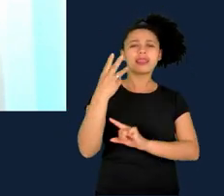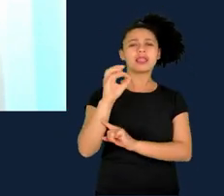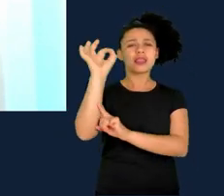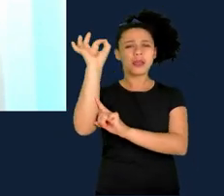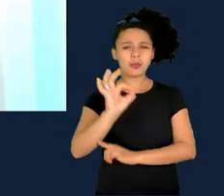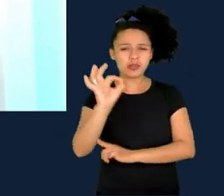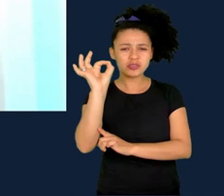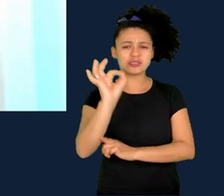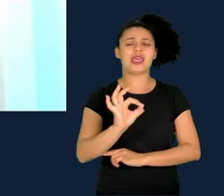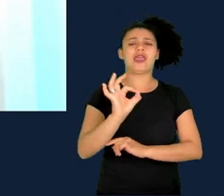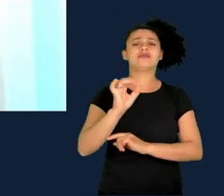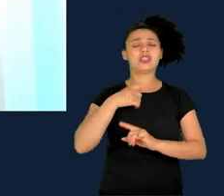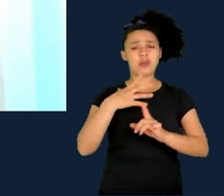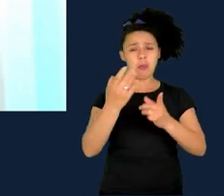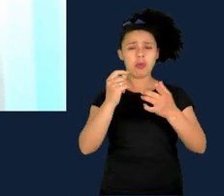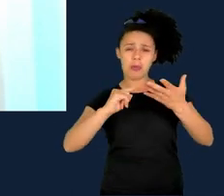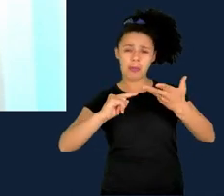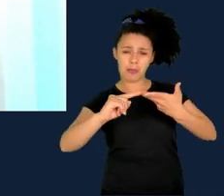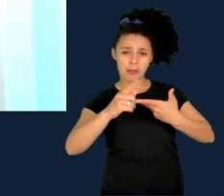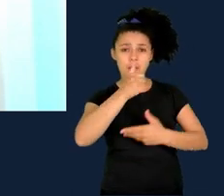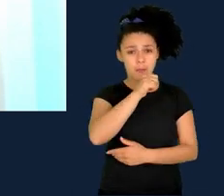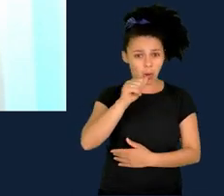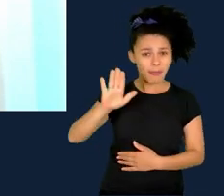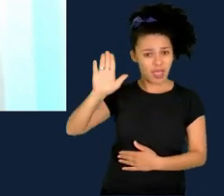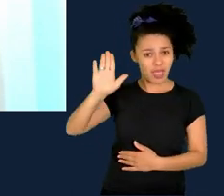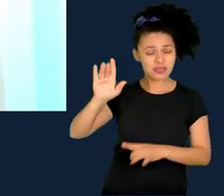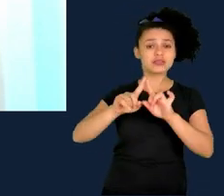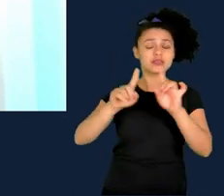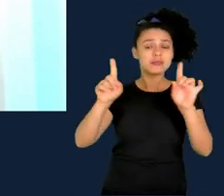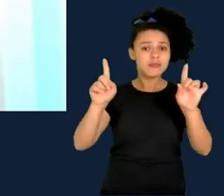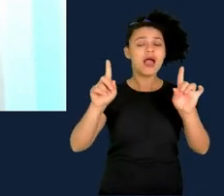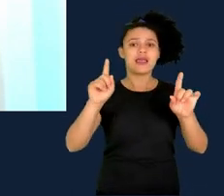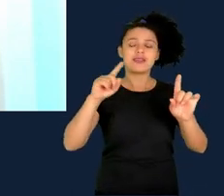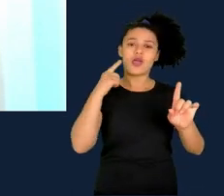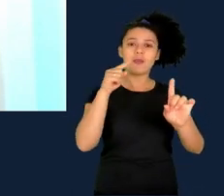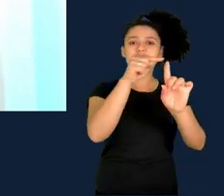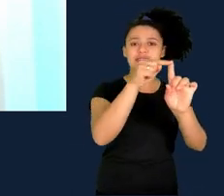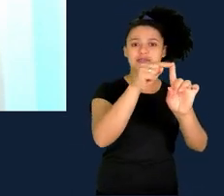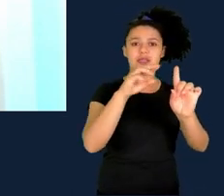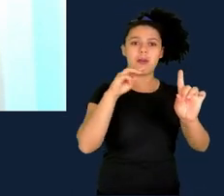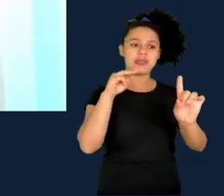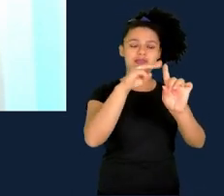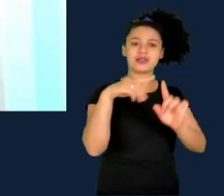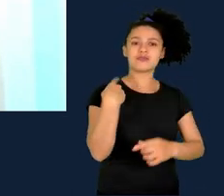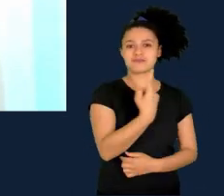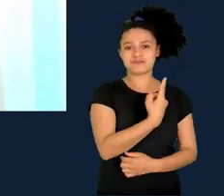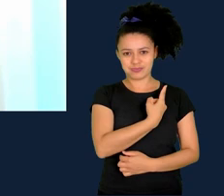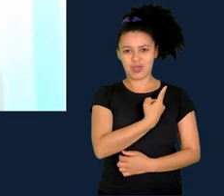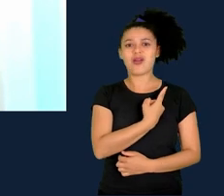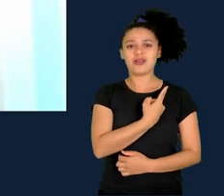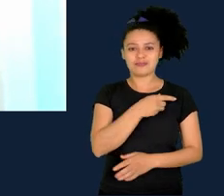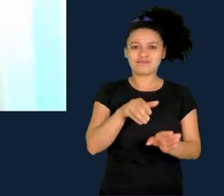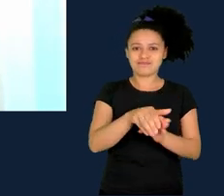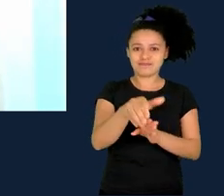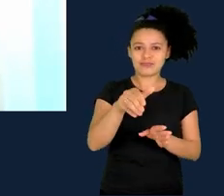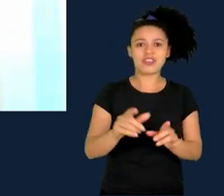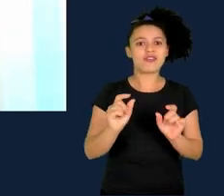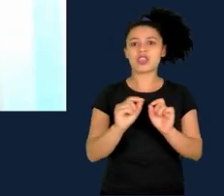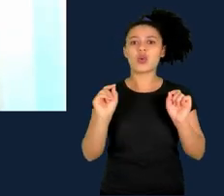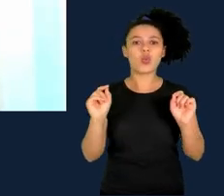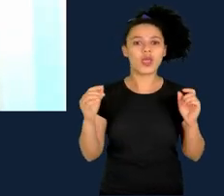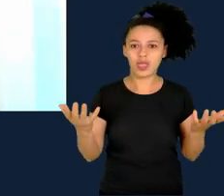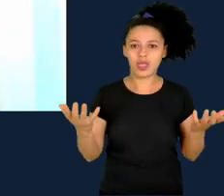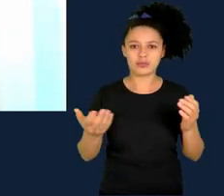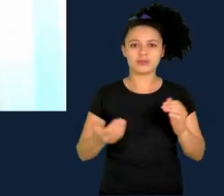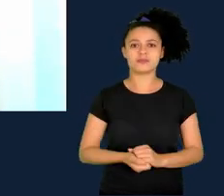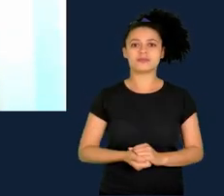um desafio, né, na verdade uma missão para nós comunicadores, né, como transparentar o que realmente está sendo feito. Está sendo feito o